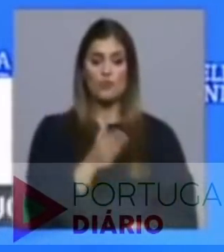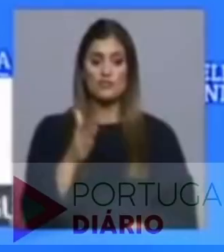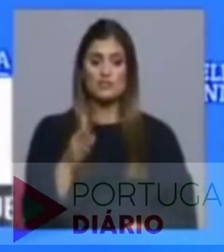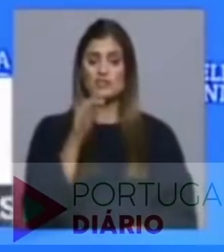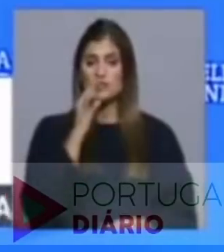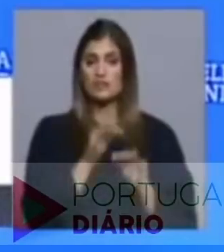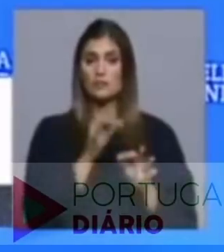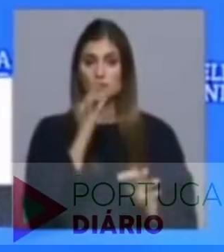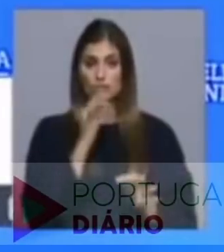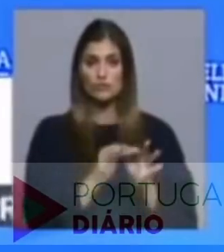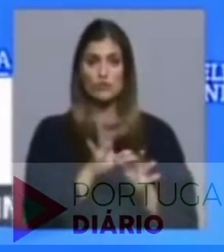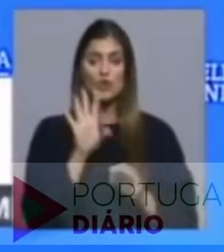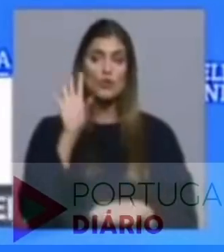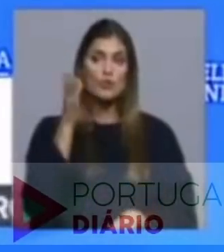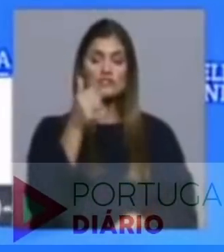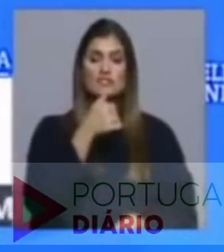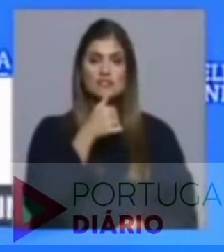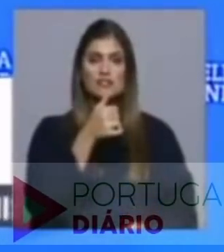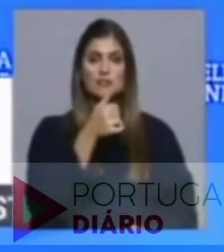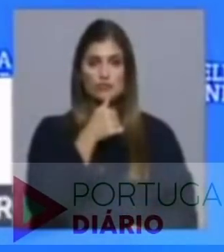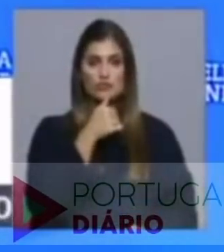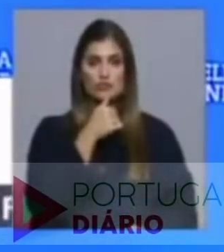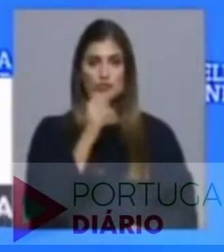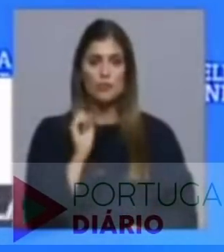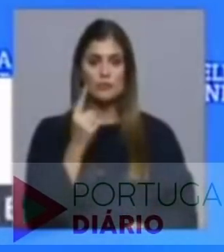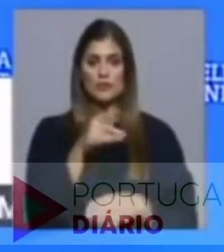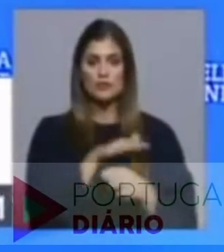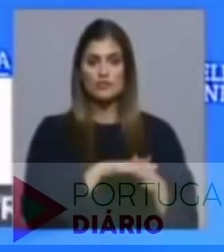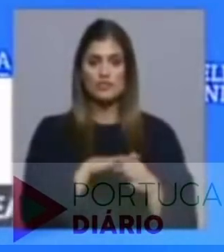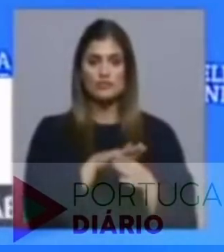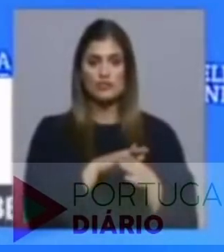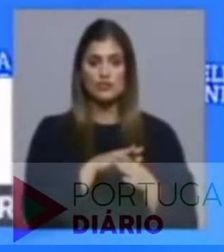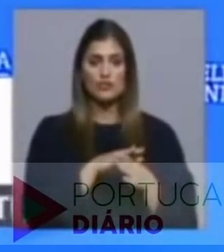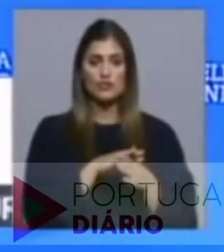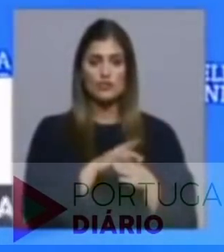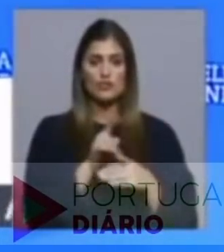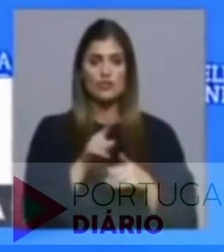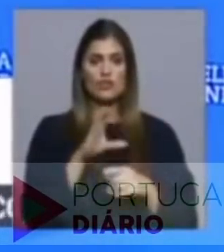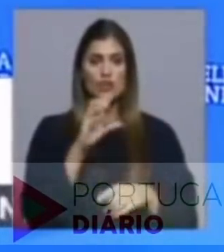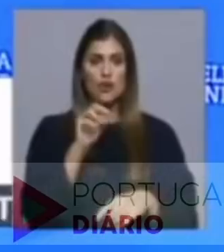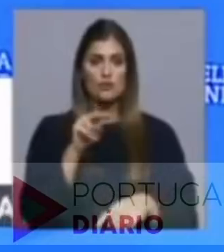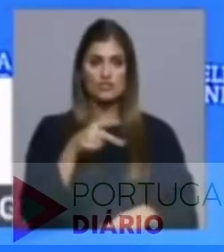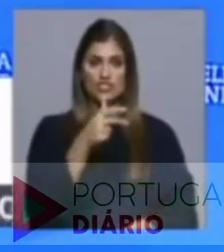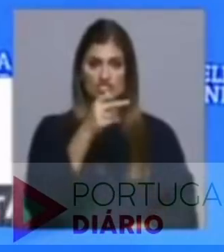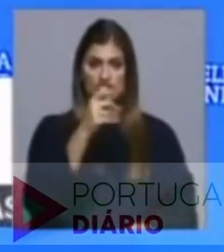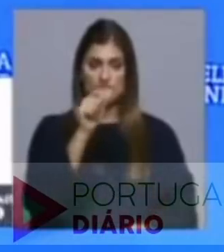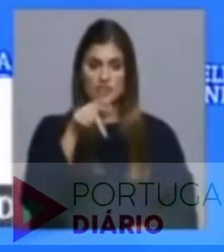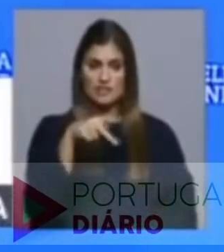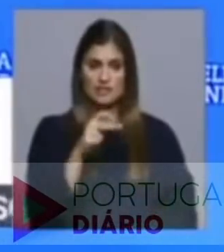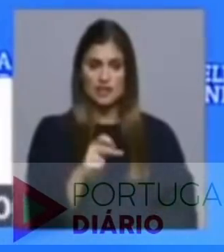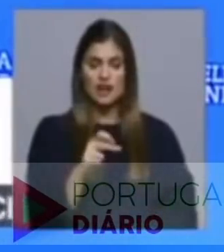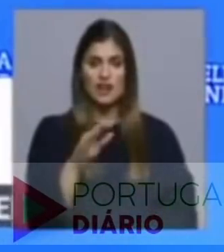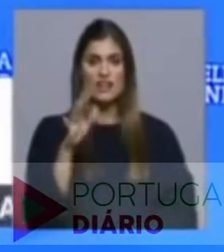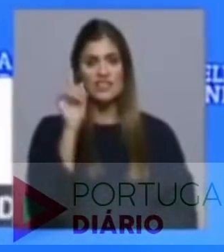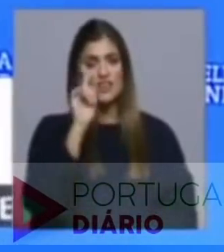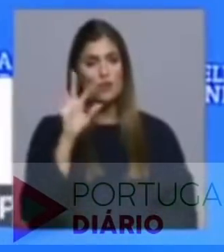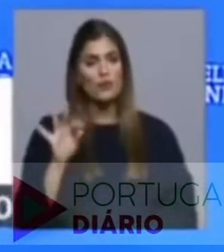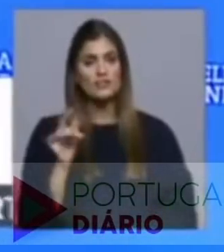setembro, quando decretámos o primeiro estado de contingência, e a 4 de maio